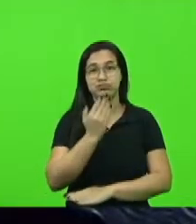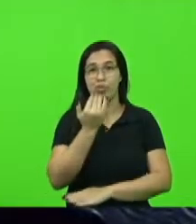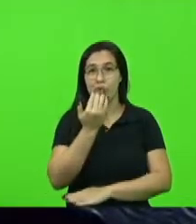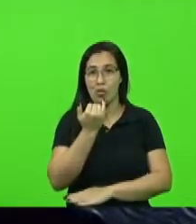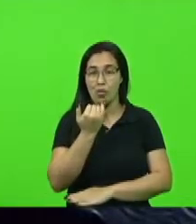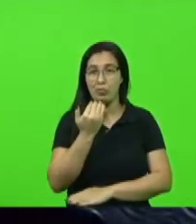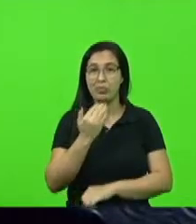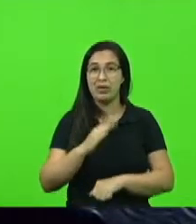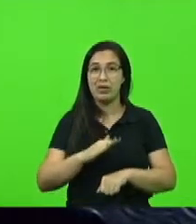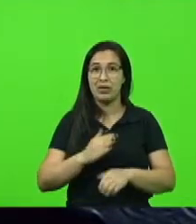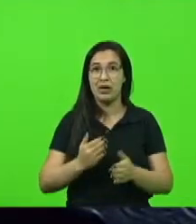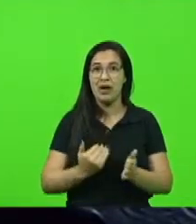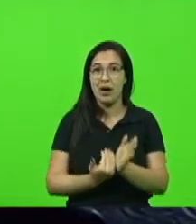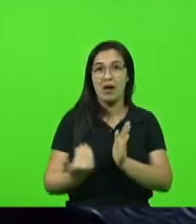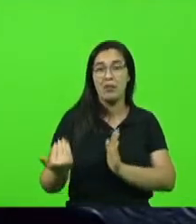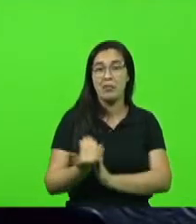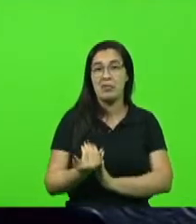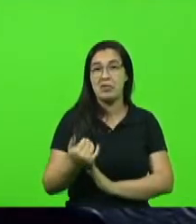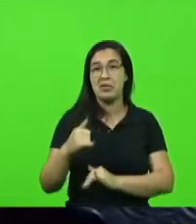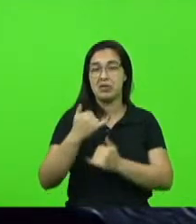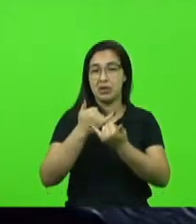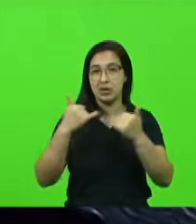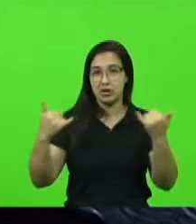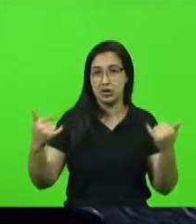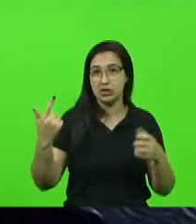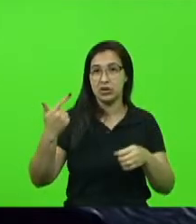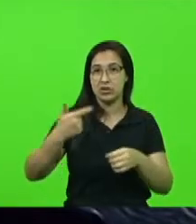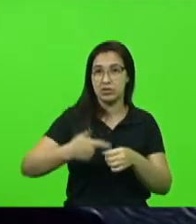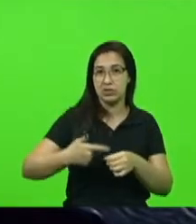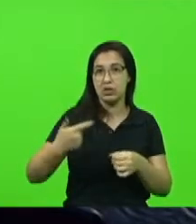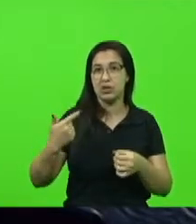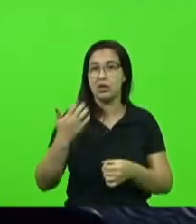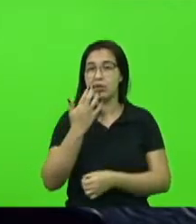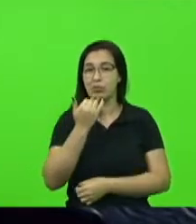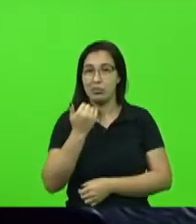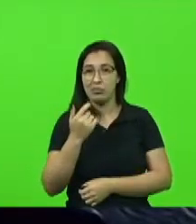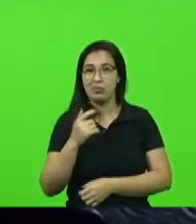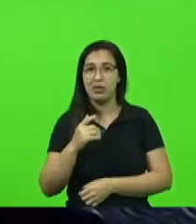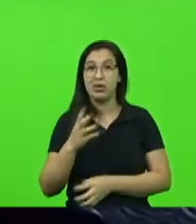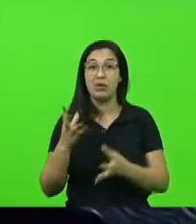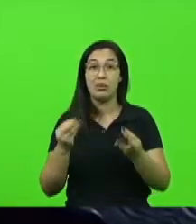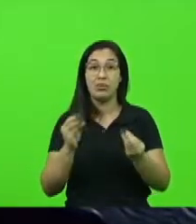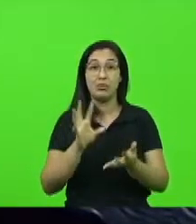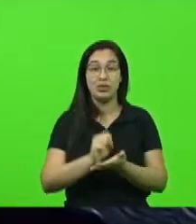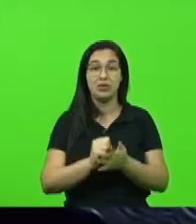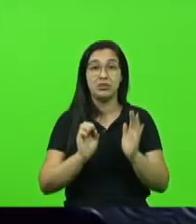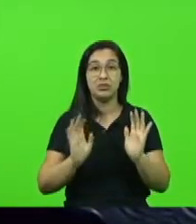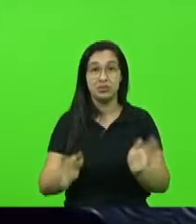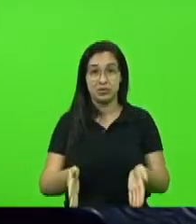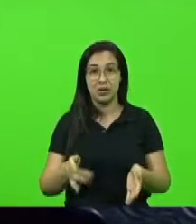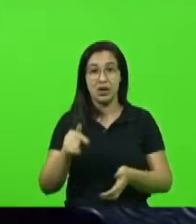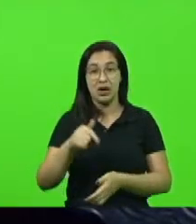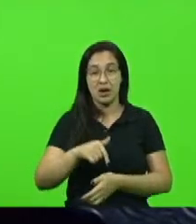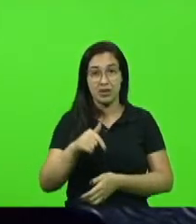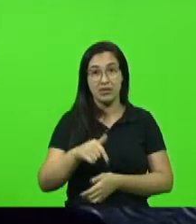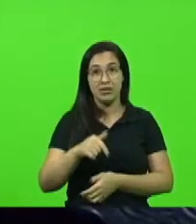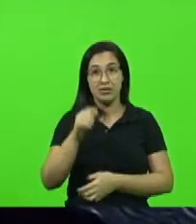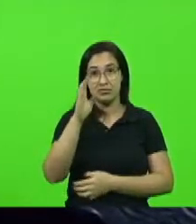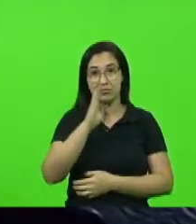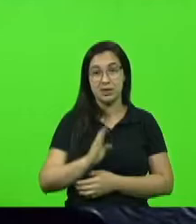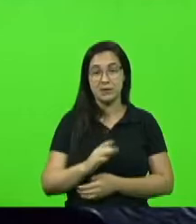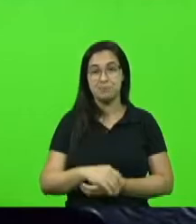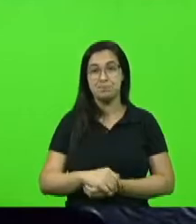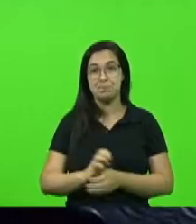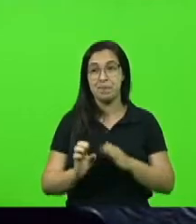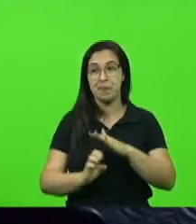de cozinha, da energia elétrica e da gasolina, é o maior registrado no Brasil desde que se tem dados. Os empresários que vão